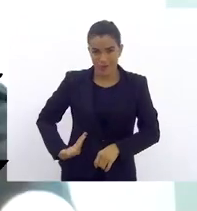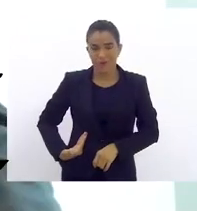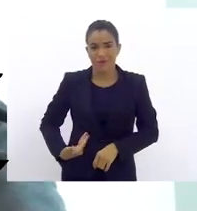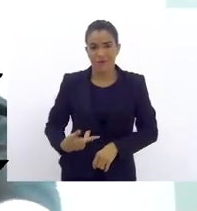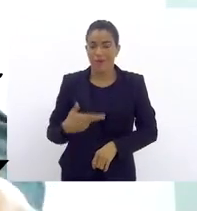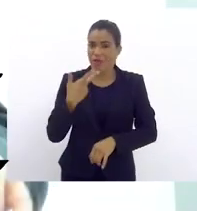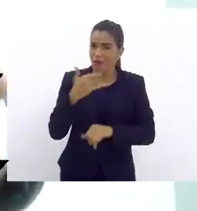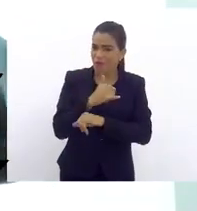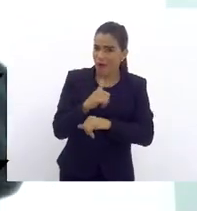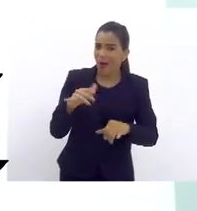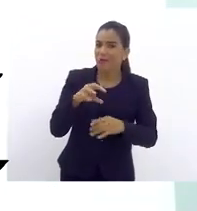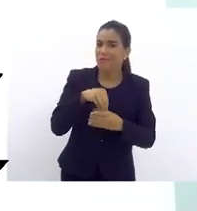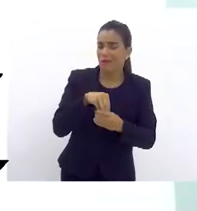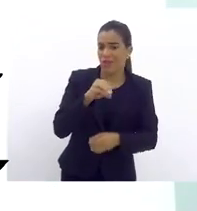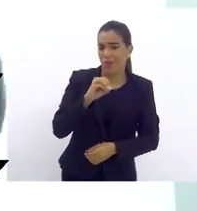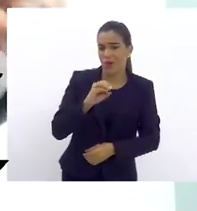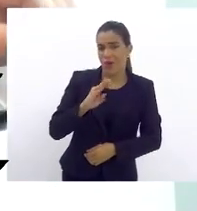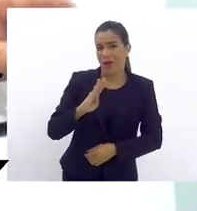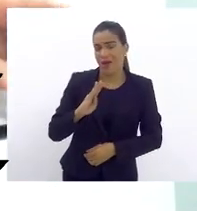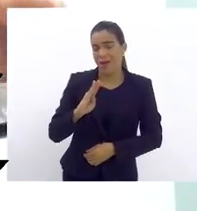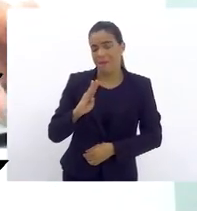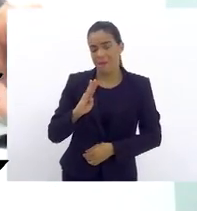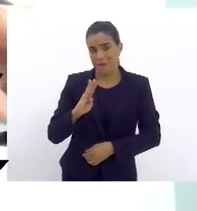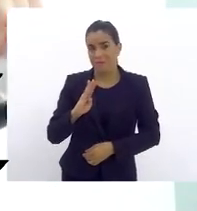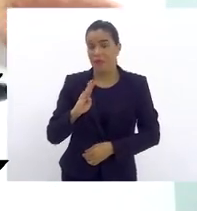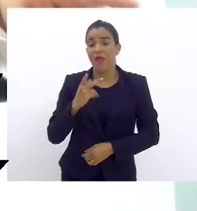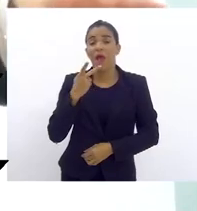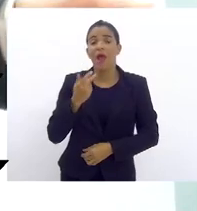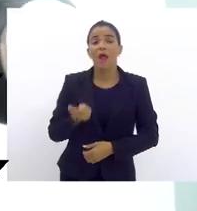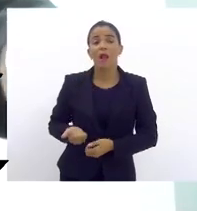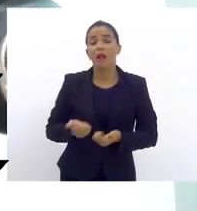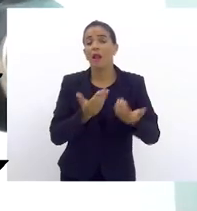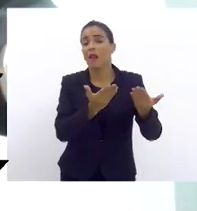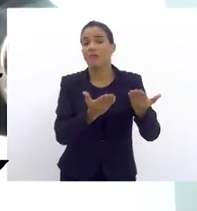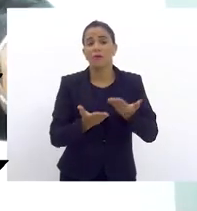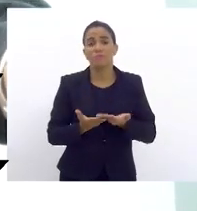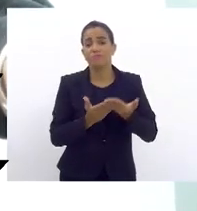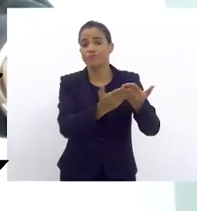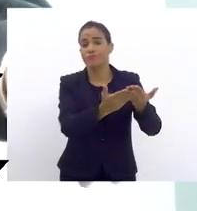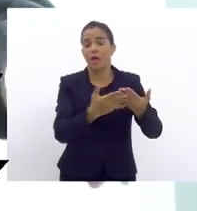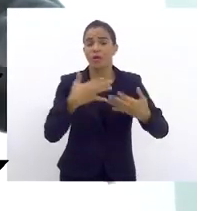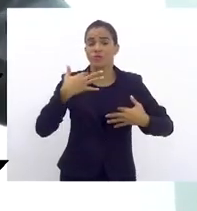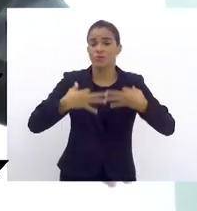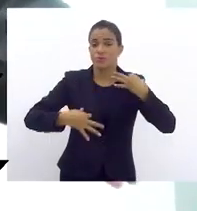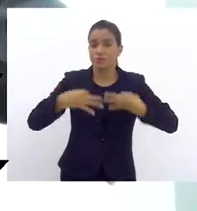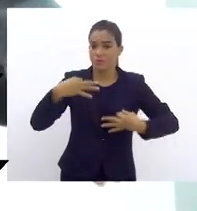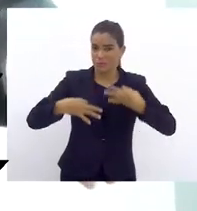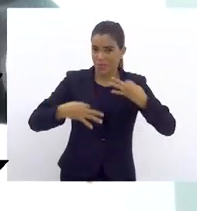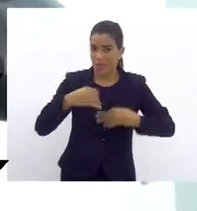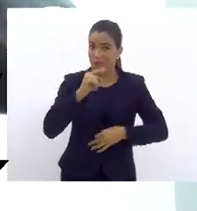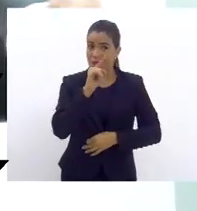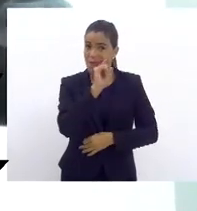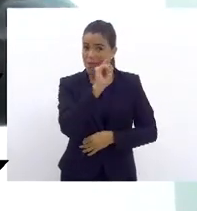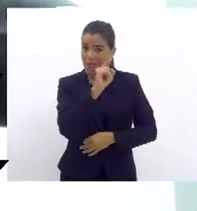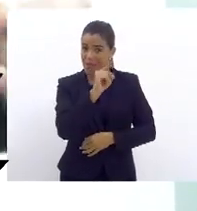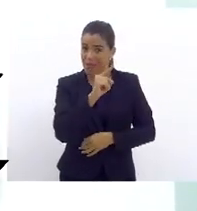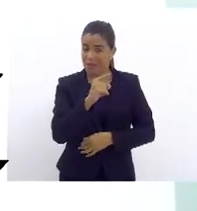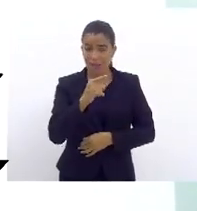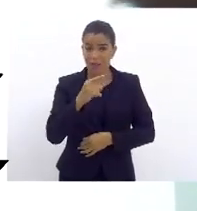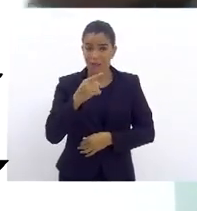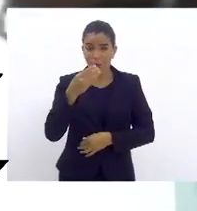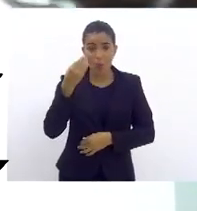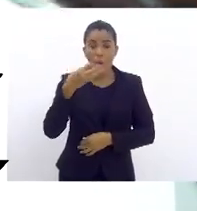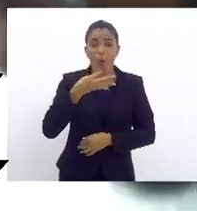tenho dito isso dentro da OAB é importante levar esse debate ao judiciário porque o juiz inclusive que vai jogar alguns casos de intolerância se ele não está